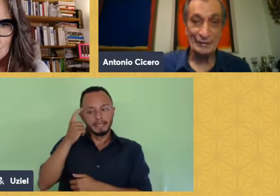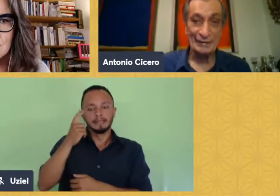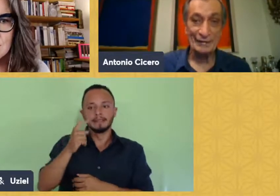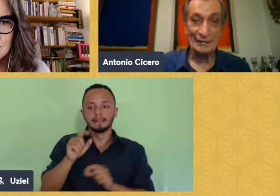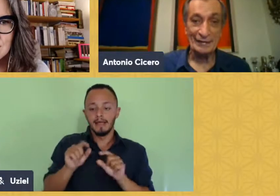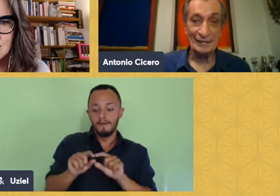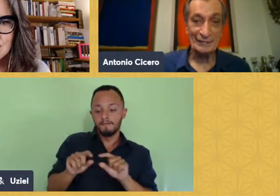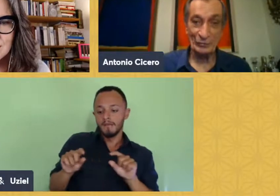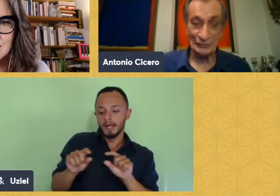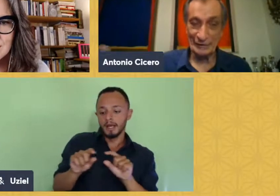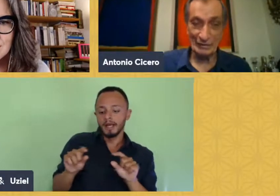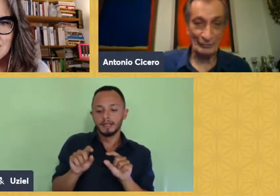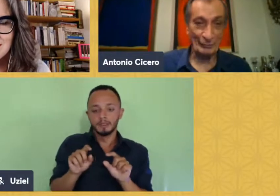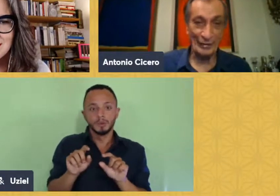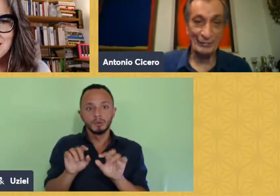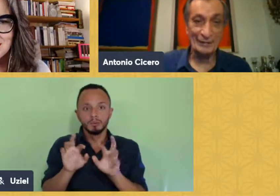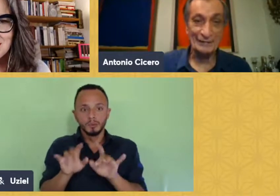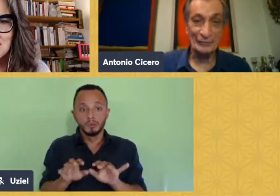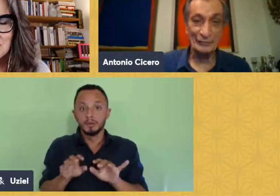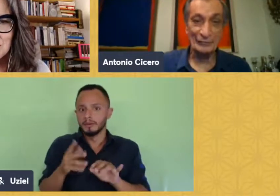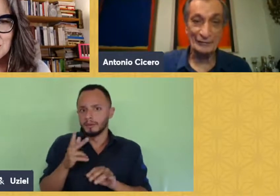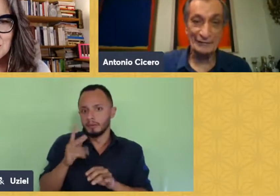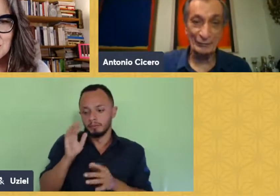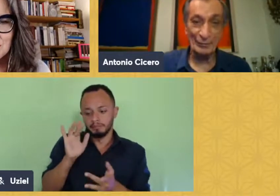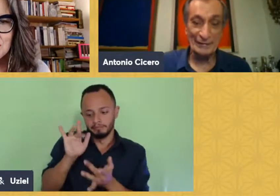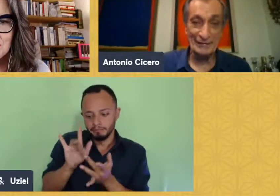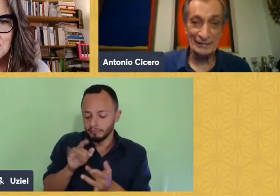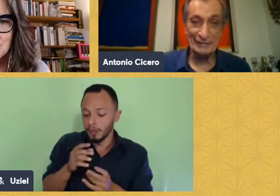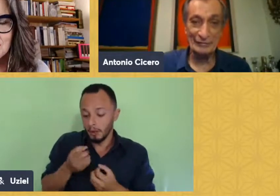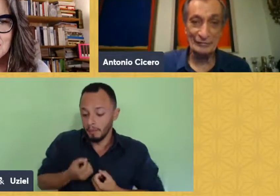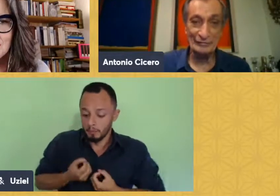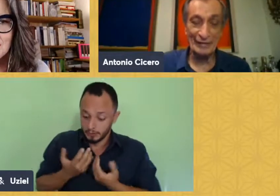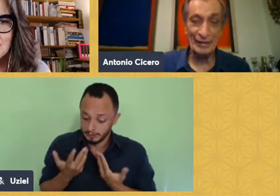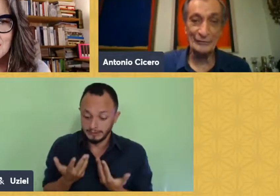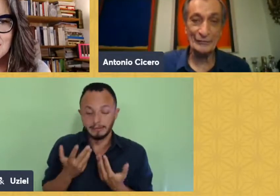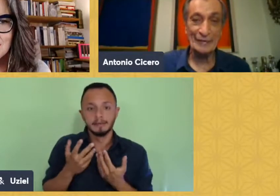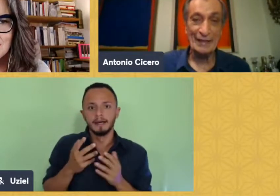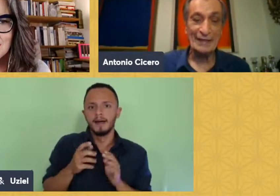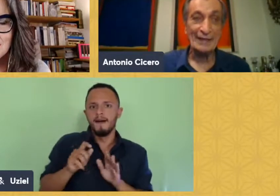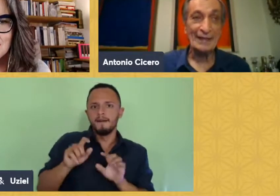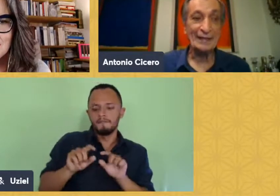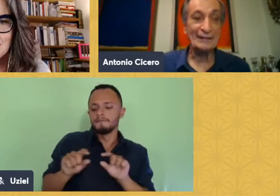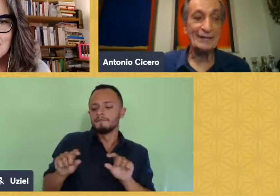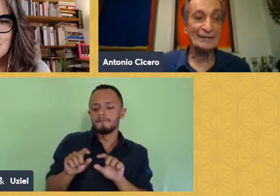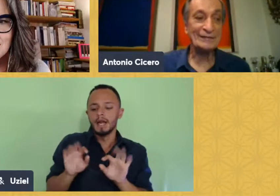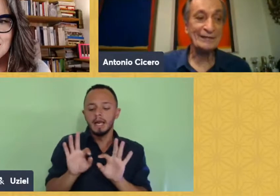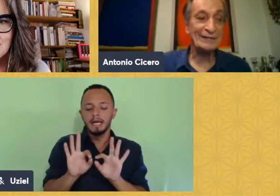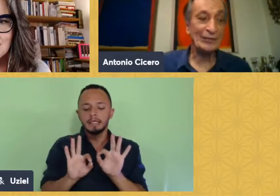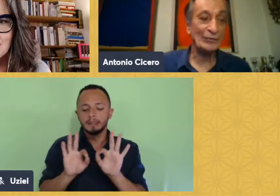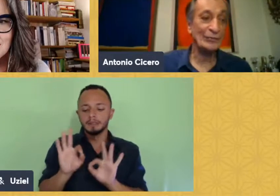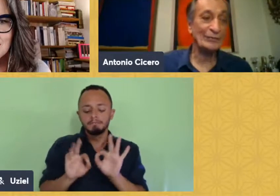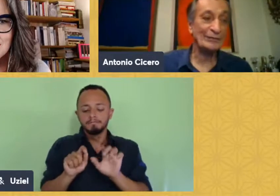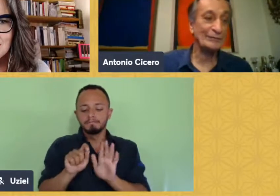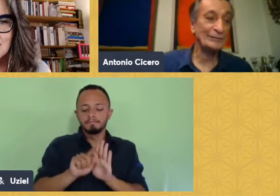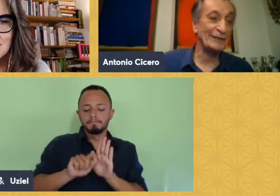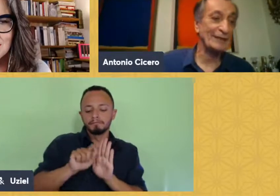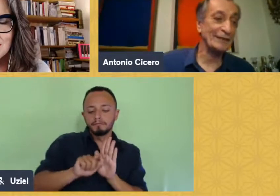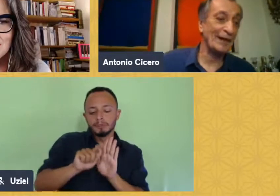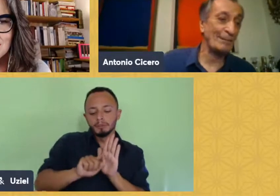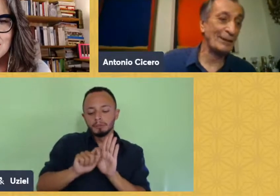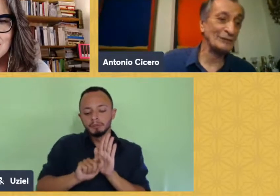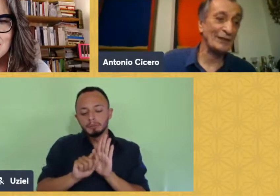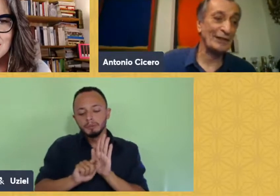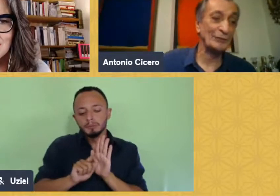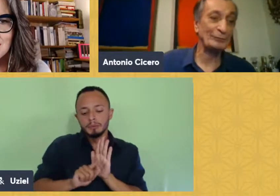versos, que eu considerava poemas. Eu comecei a escrever versos desde que eu